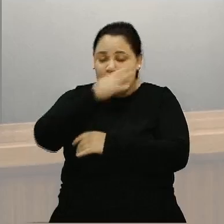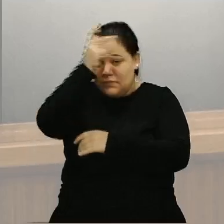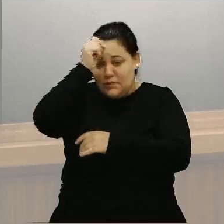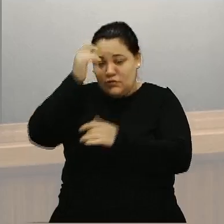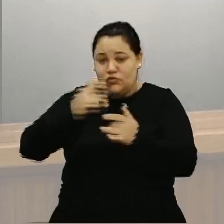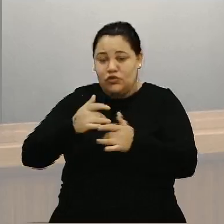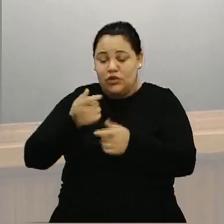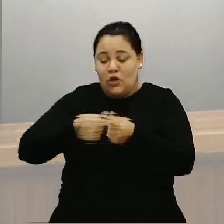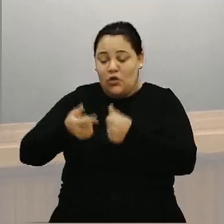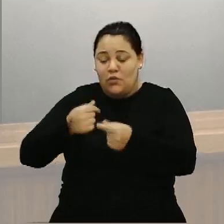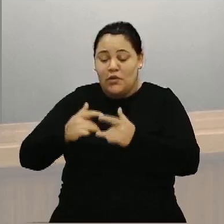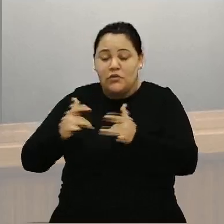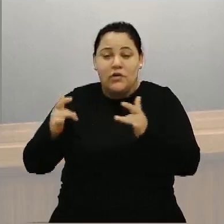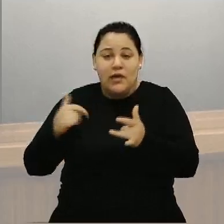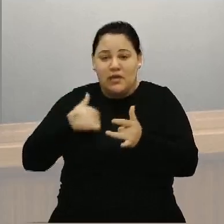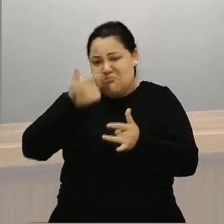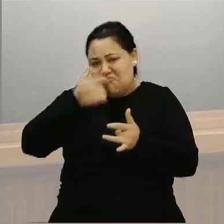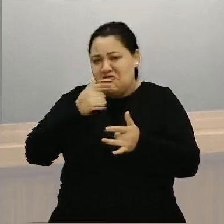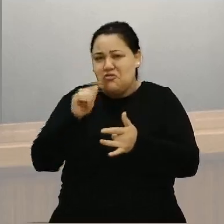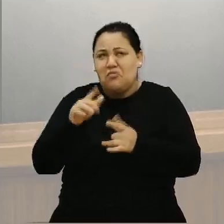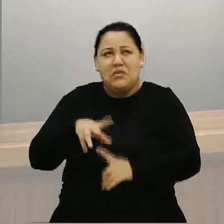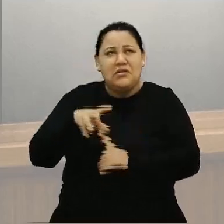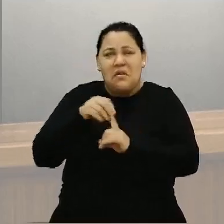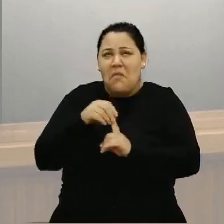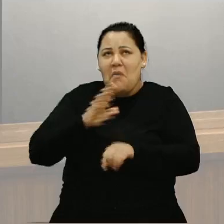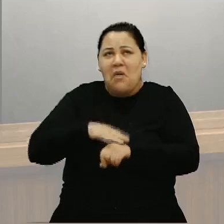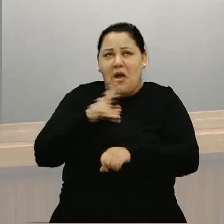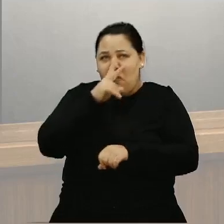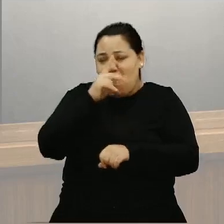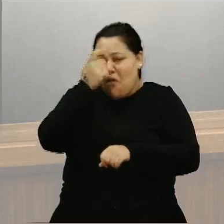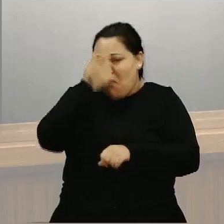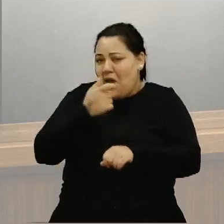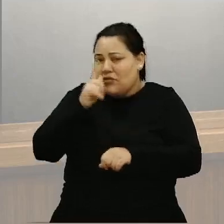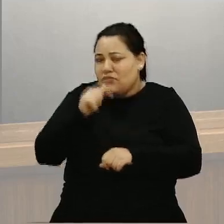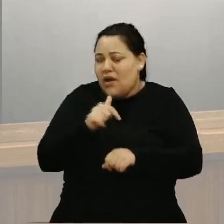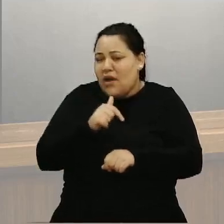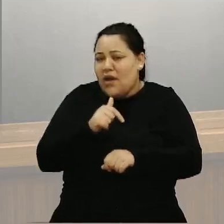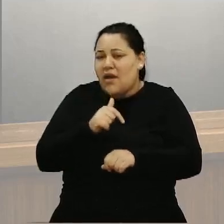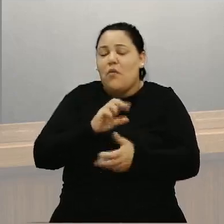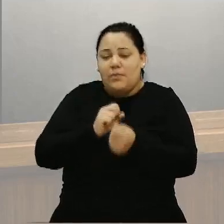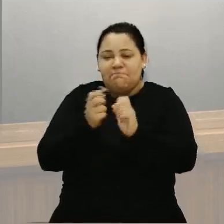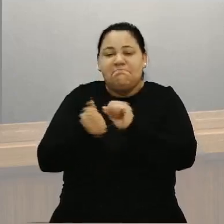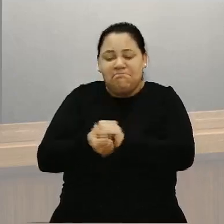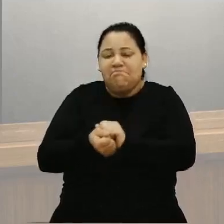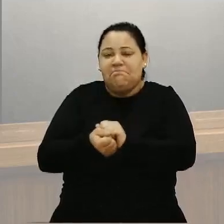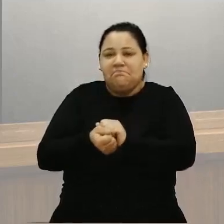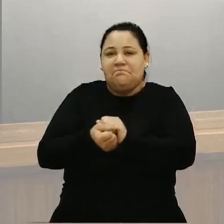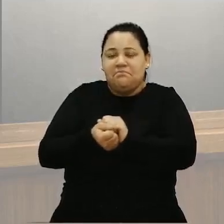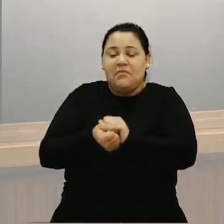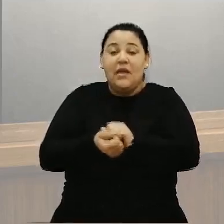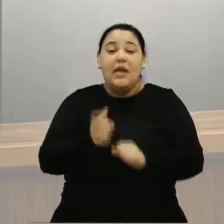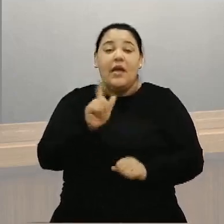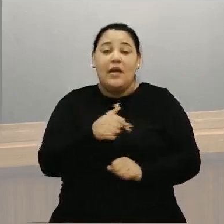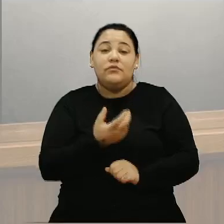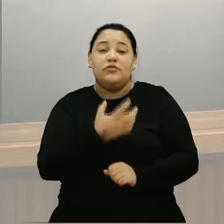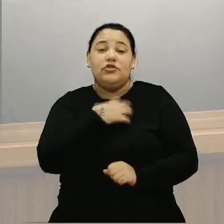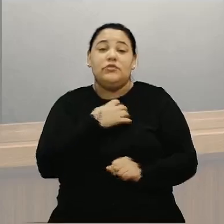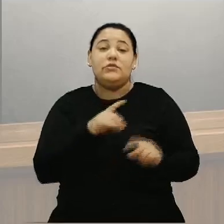dos pilares, talvez o mais forte, é o artesanato. É uma forma também de garantir